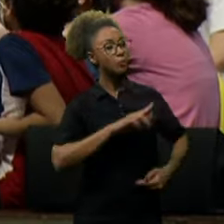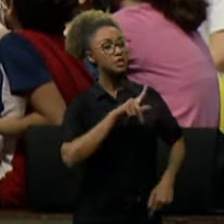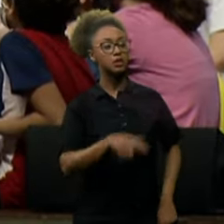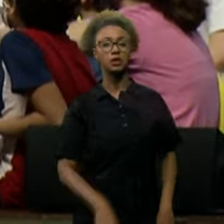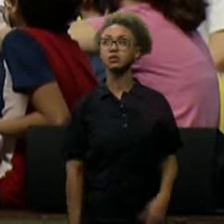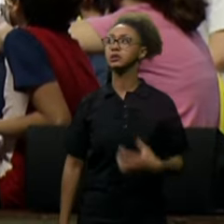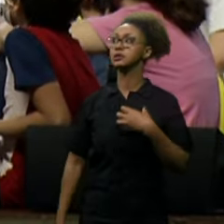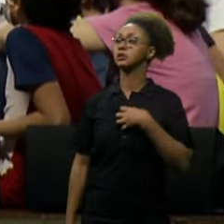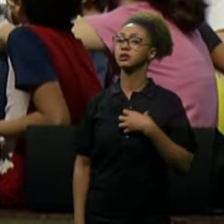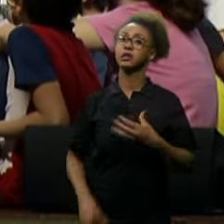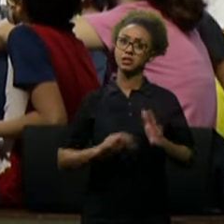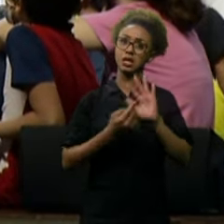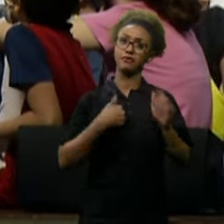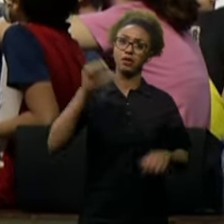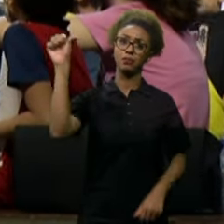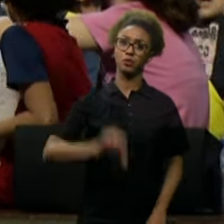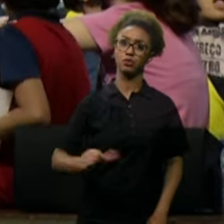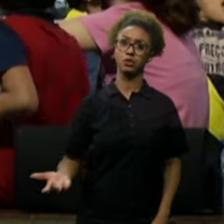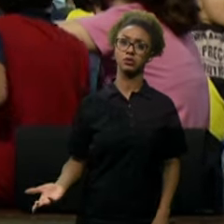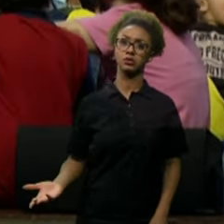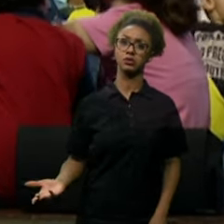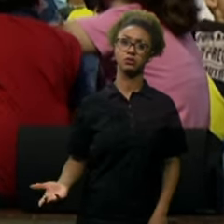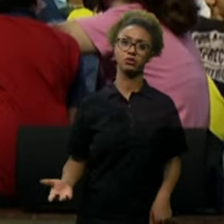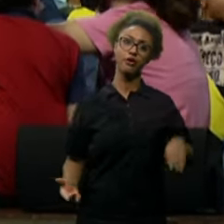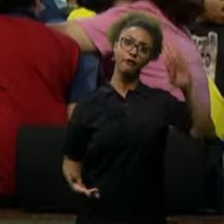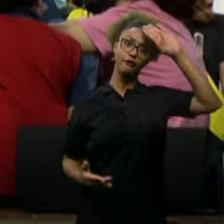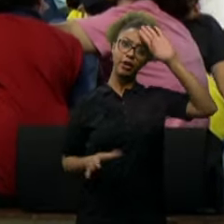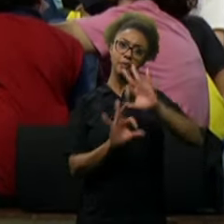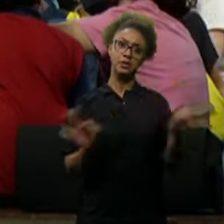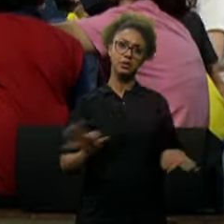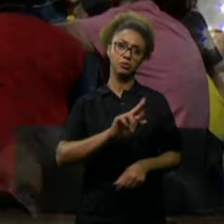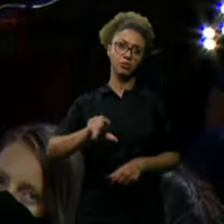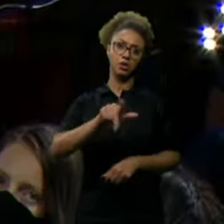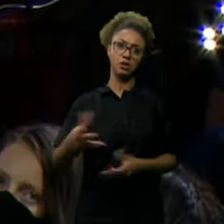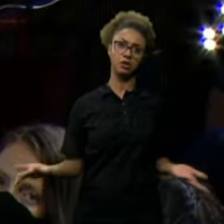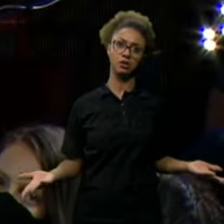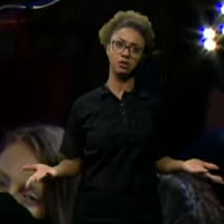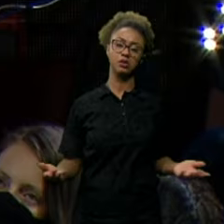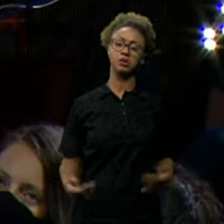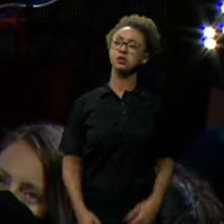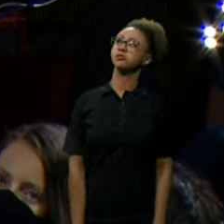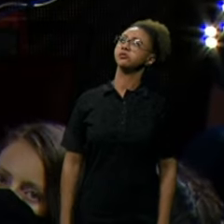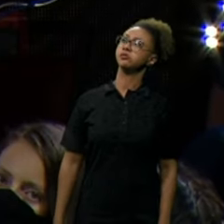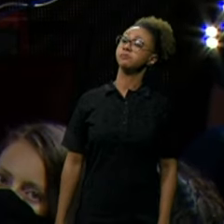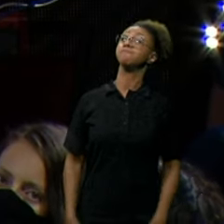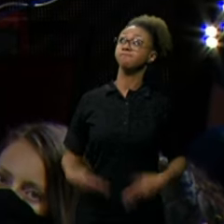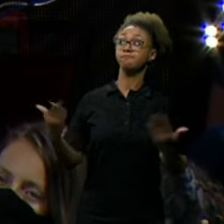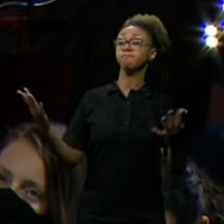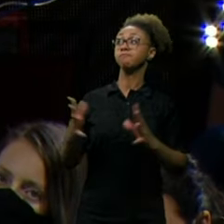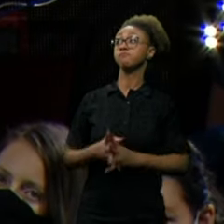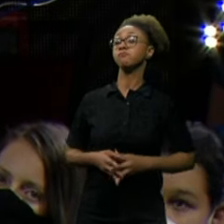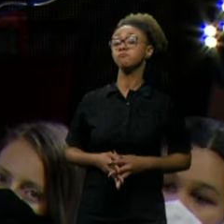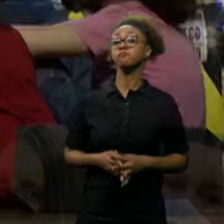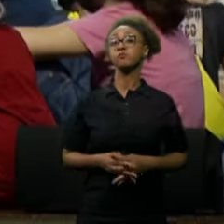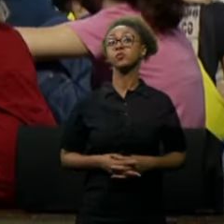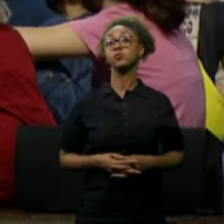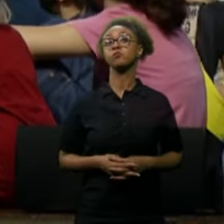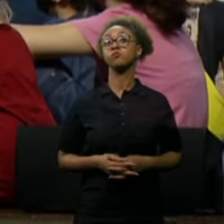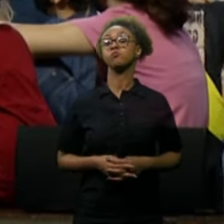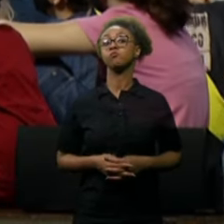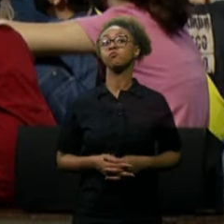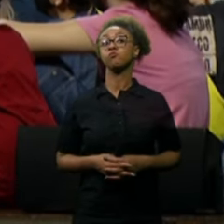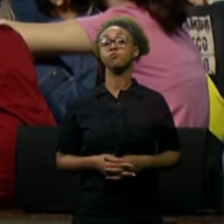me deixou pior falou tu tá com uma coisa muito mais grave do que febre e E aí eu disse Pois é ele